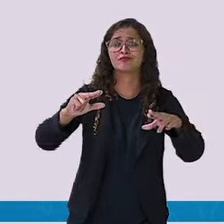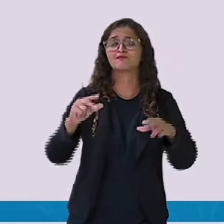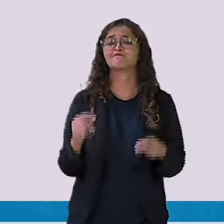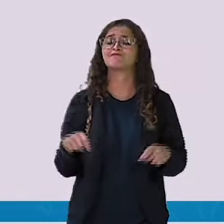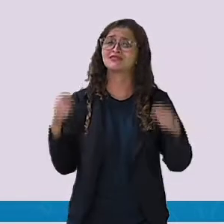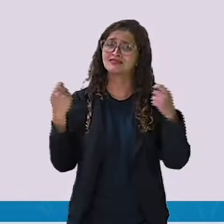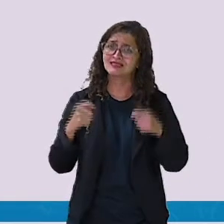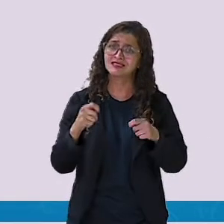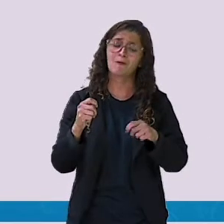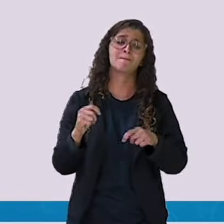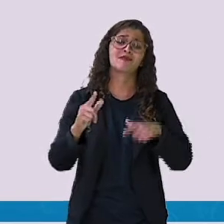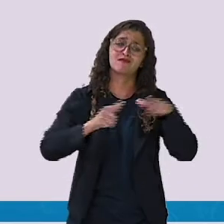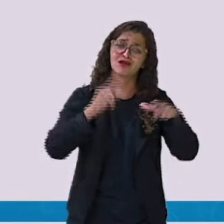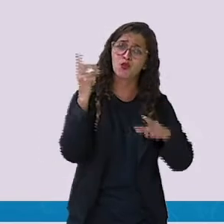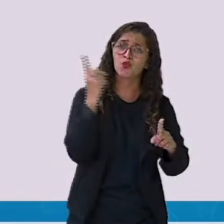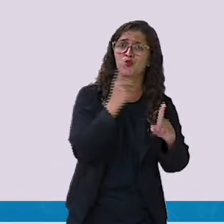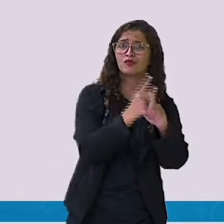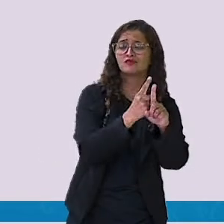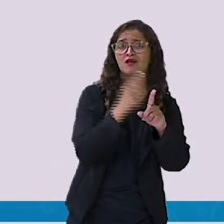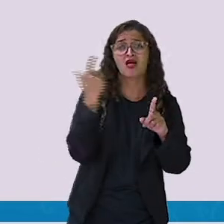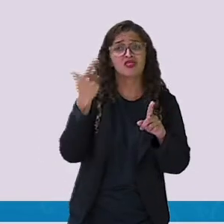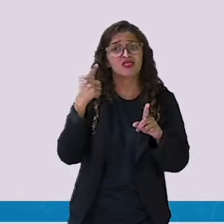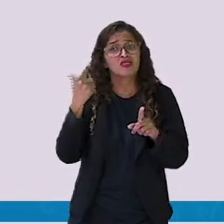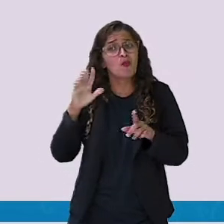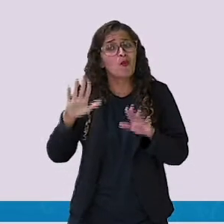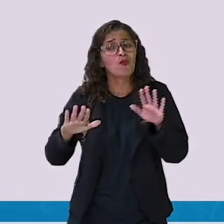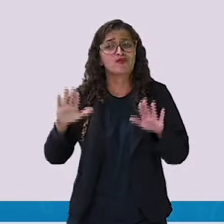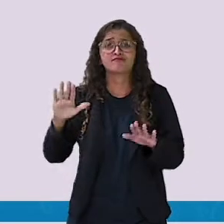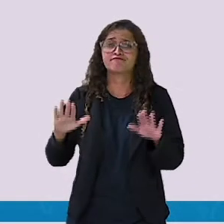Automatização é a utilização de máquinas